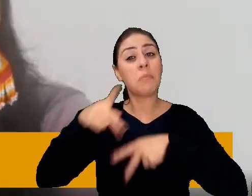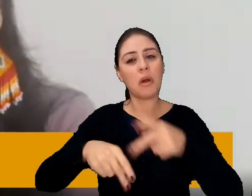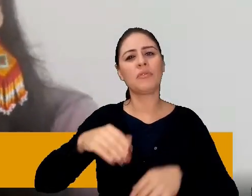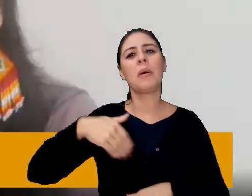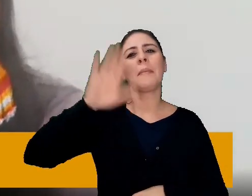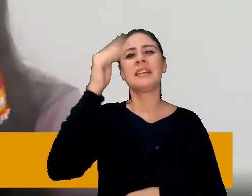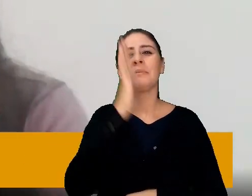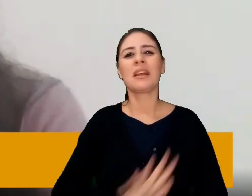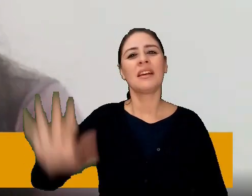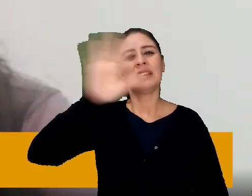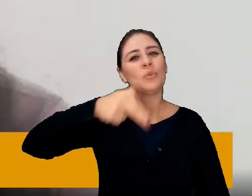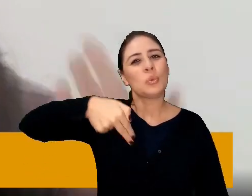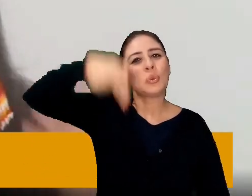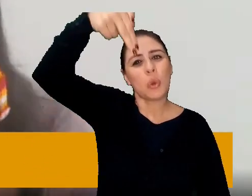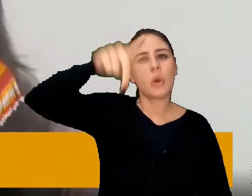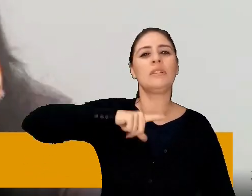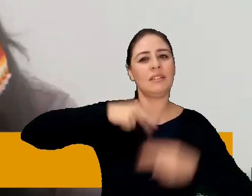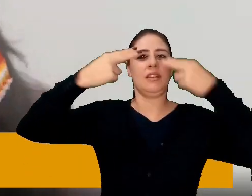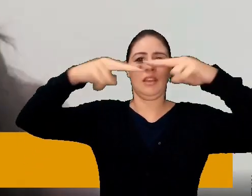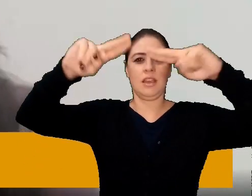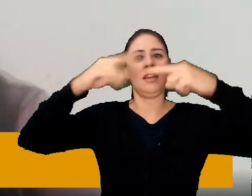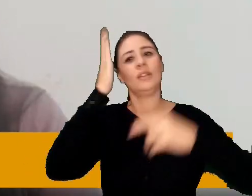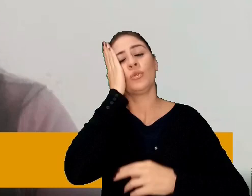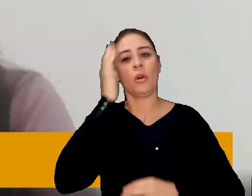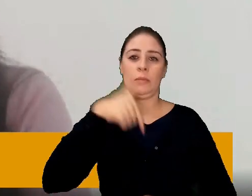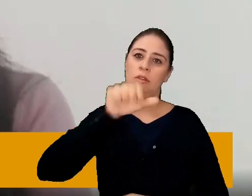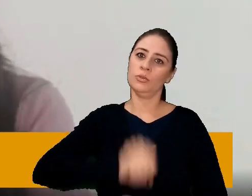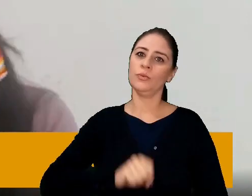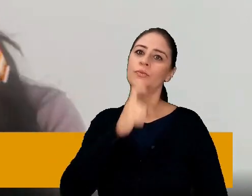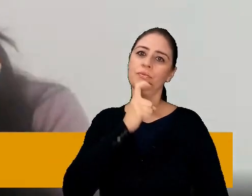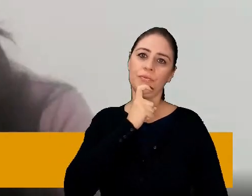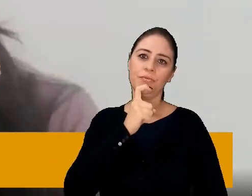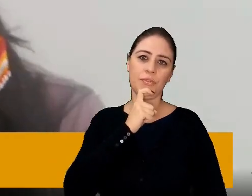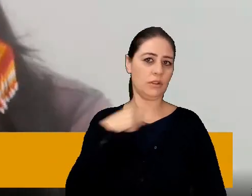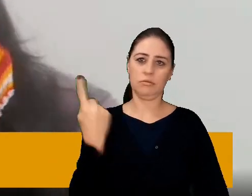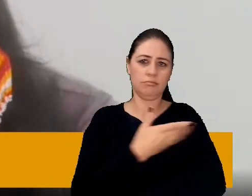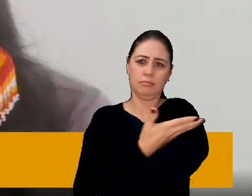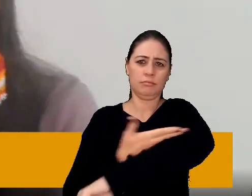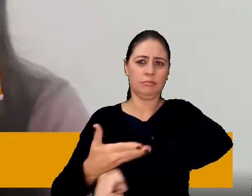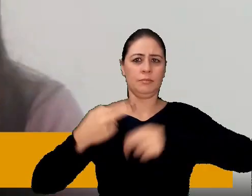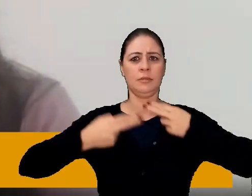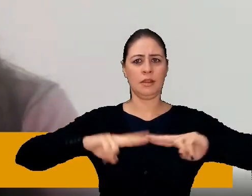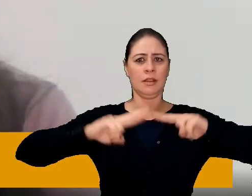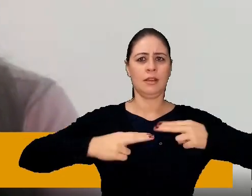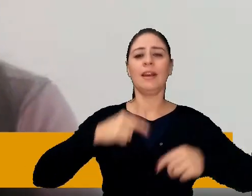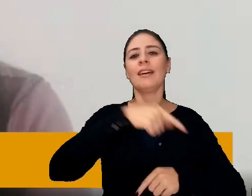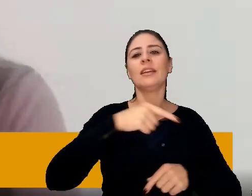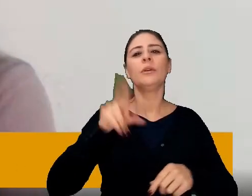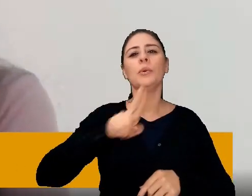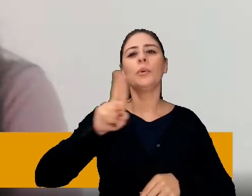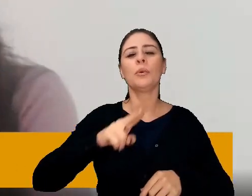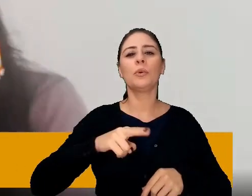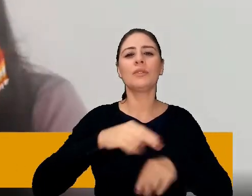lá de cima que dormem em rede. Aqui a gente tem outro clima, o sul é frio, né? A gente não tem mania de dormir em rede, aqui se dorme em